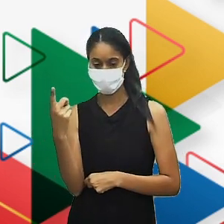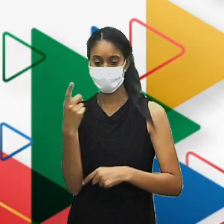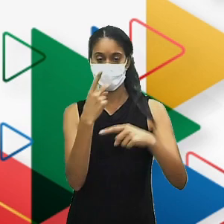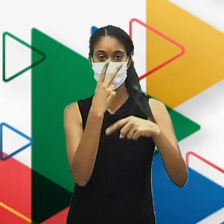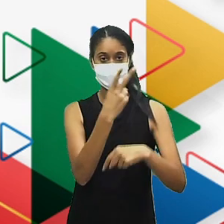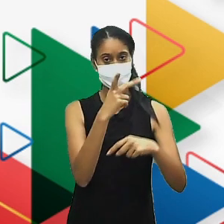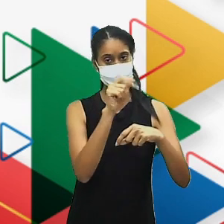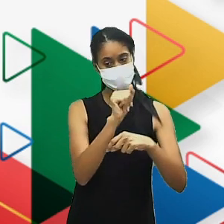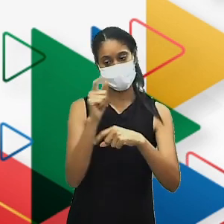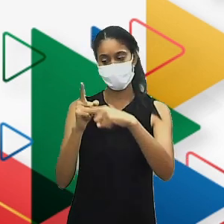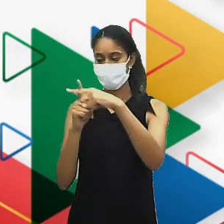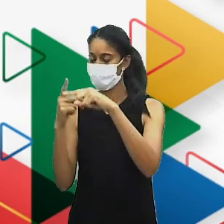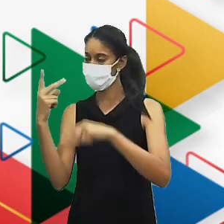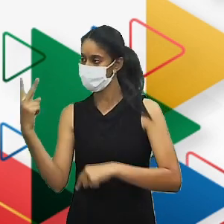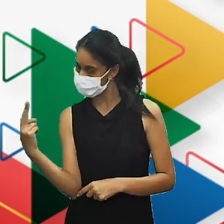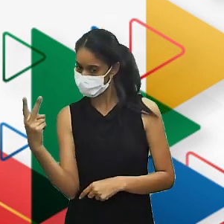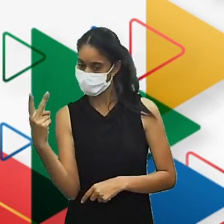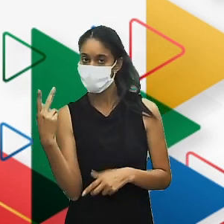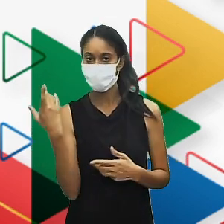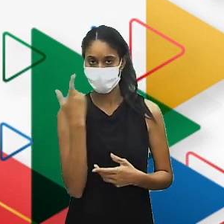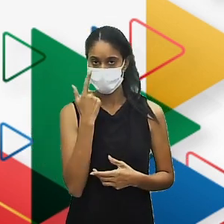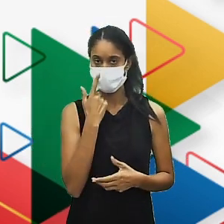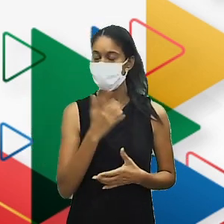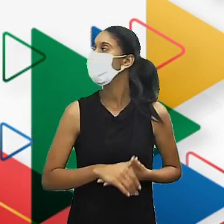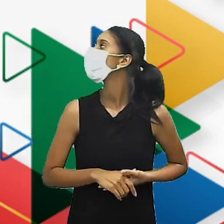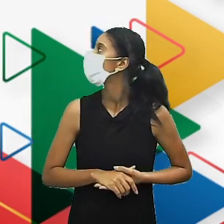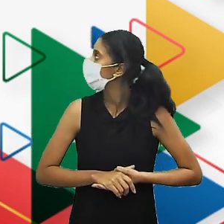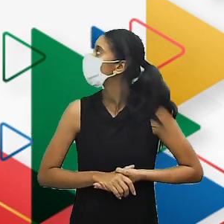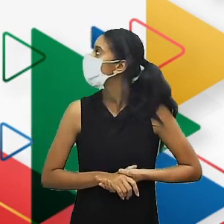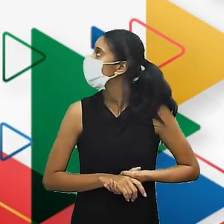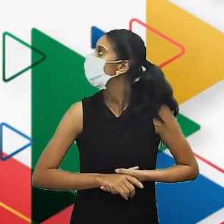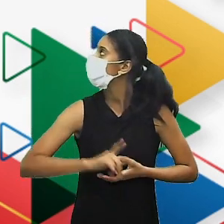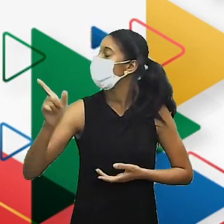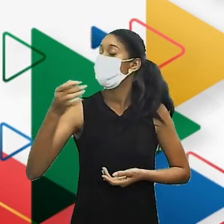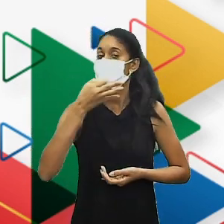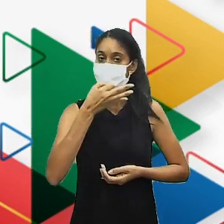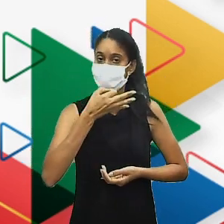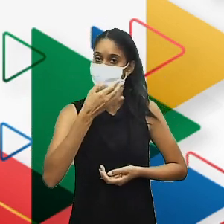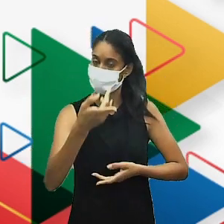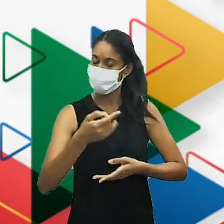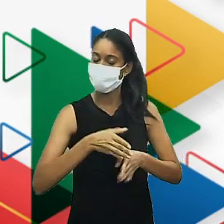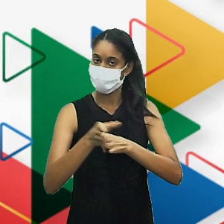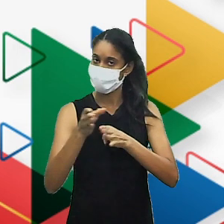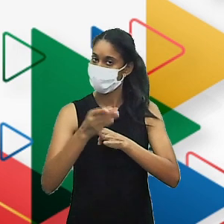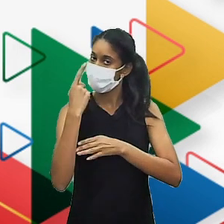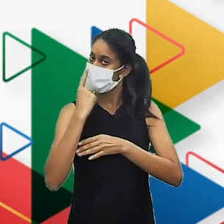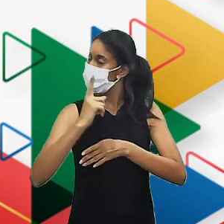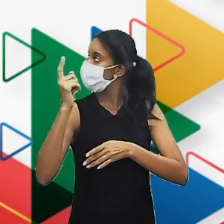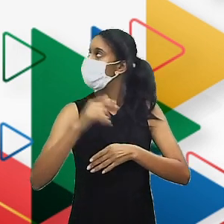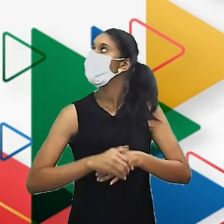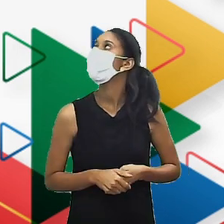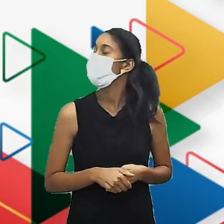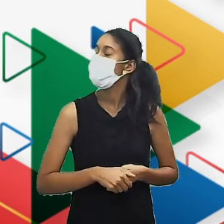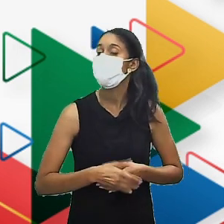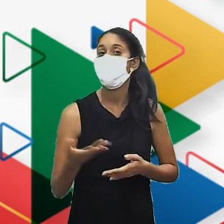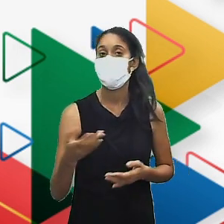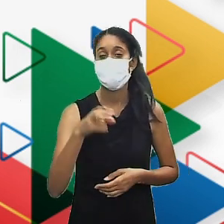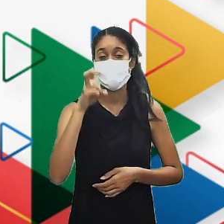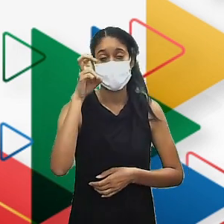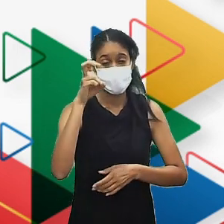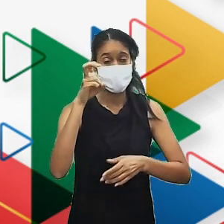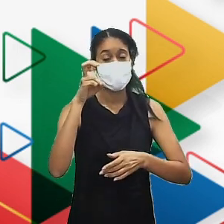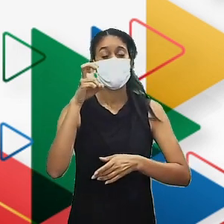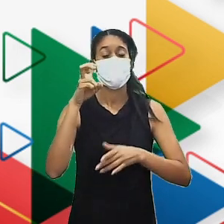Percebesse isso? É basicamente isso que está acontecendo. Fica ligado que isso é uma dica, tá certo? Na 5A, aí presta atenção agora,